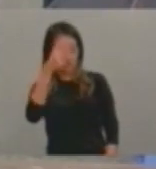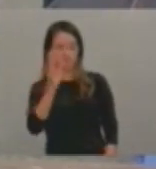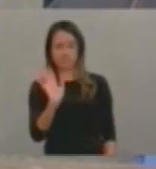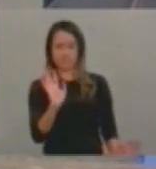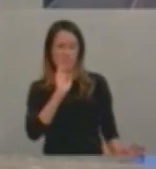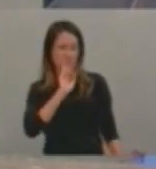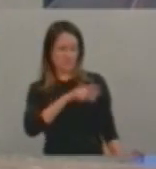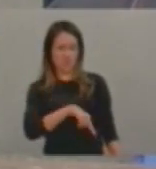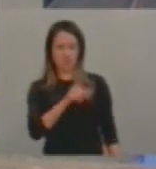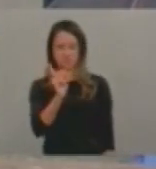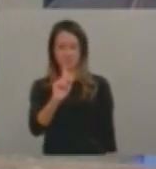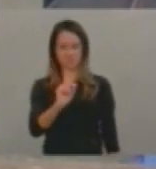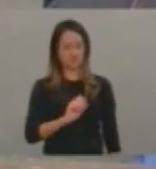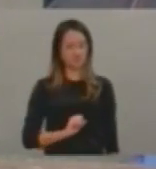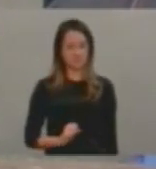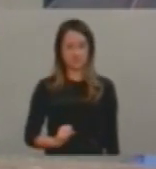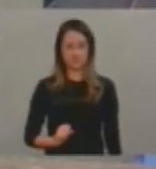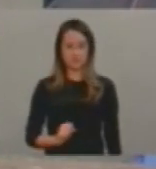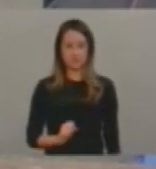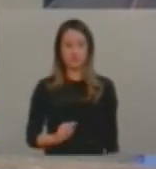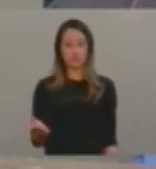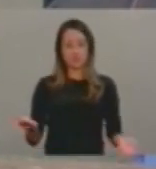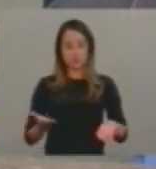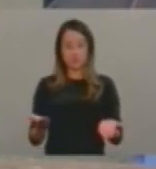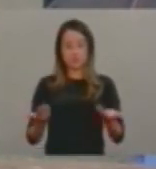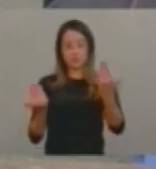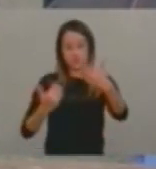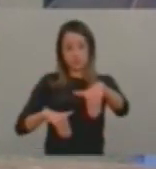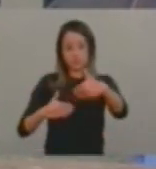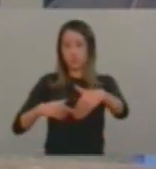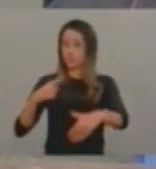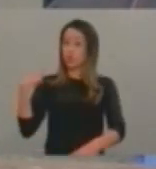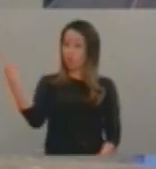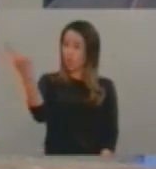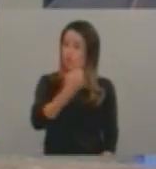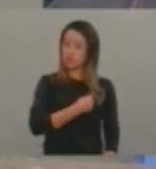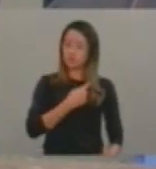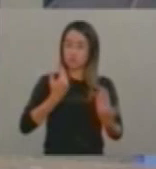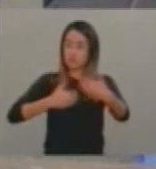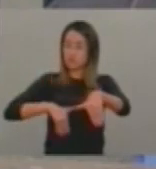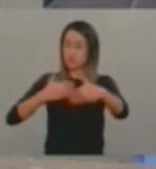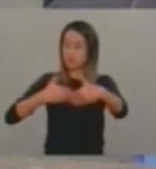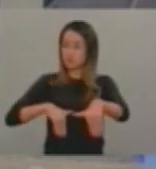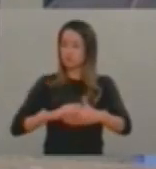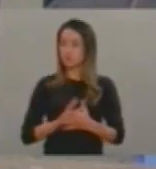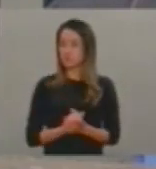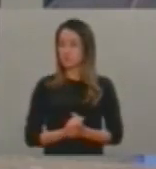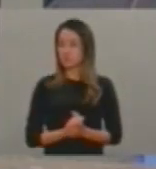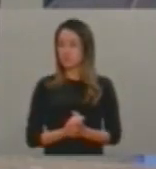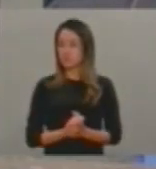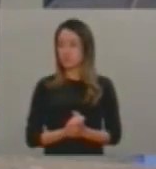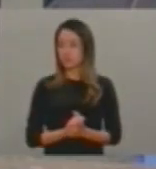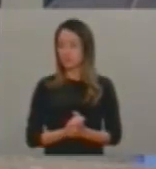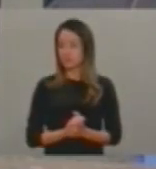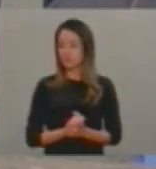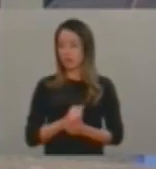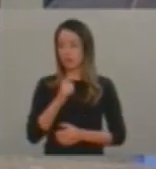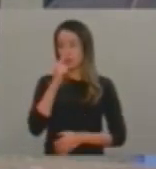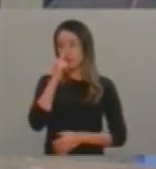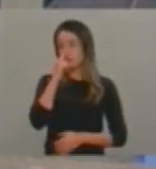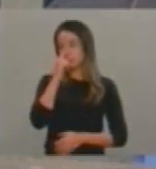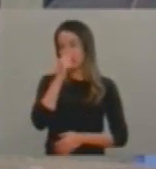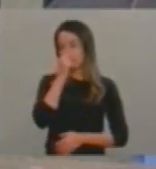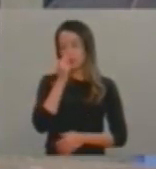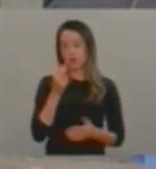lembrar a Vossa Excelência, hoje os servidores públicos, nós somos servidores públicos, reclamamos pela perda salarial que vem em torno